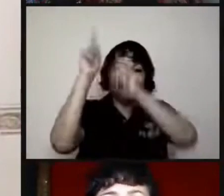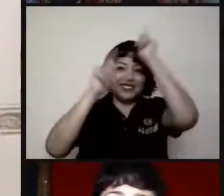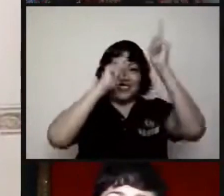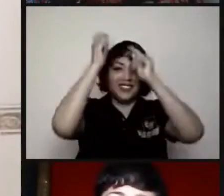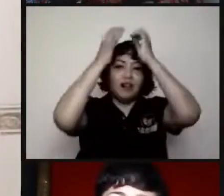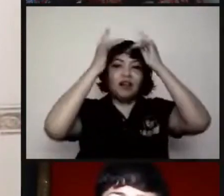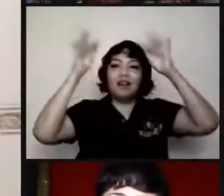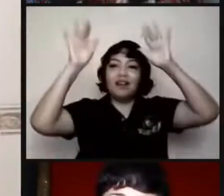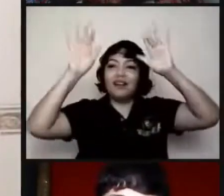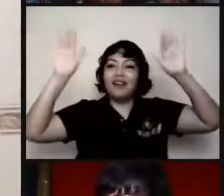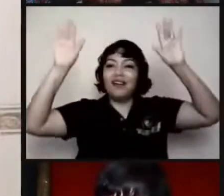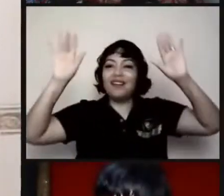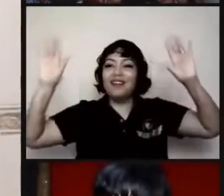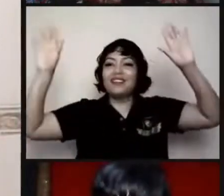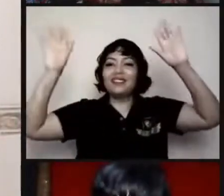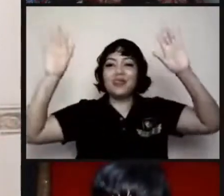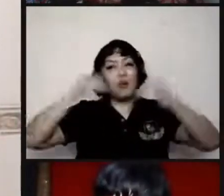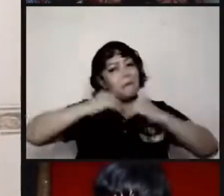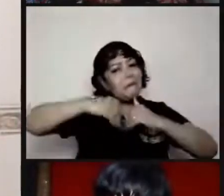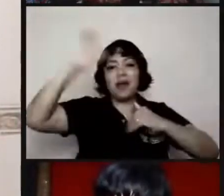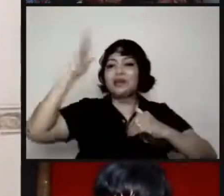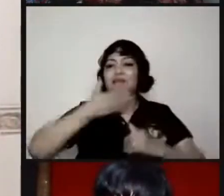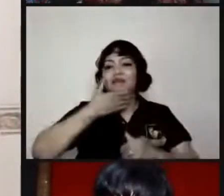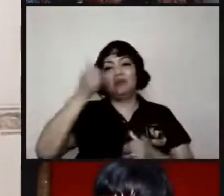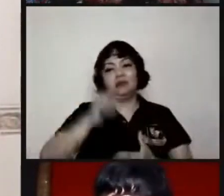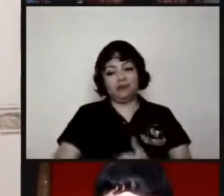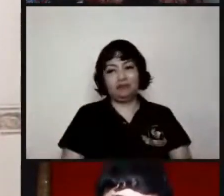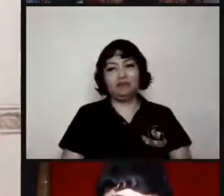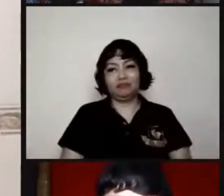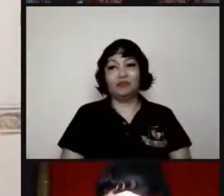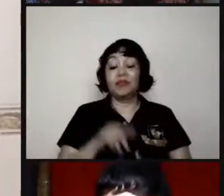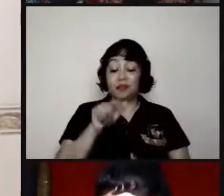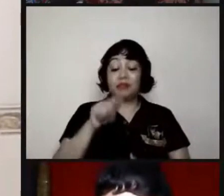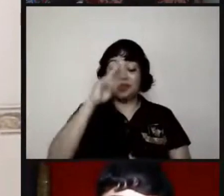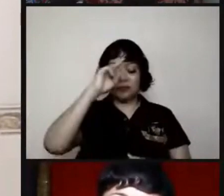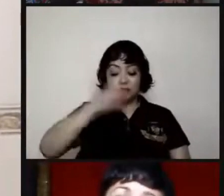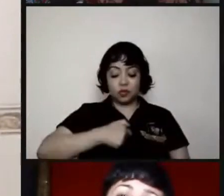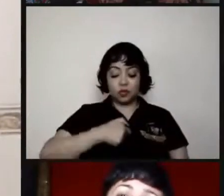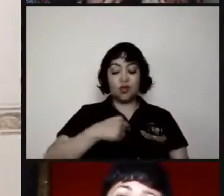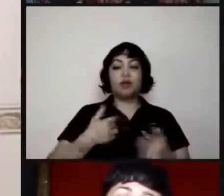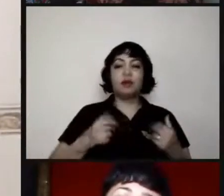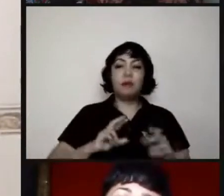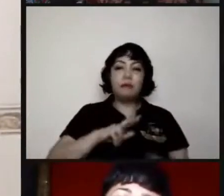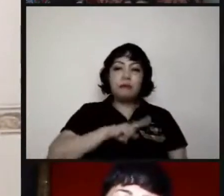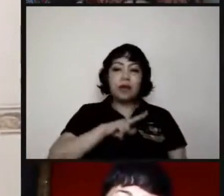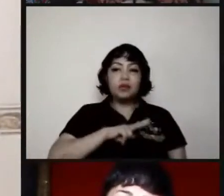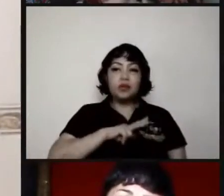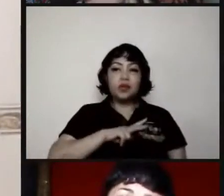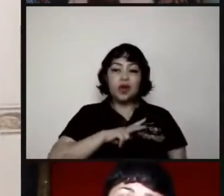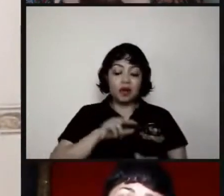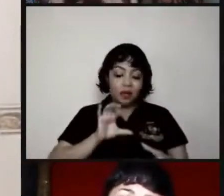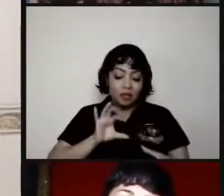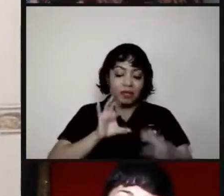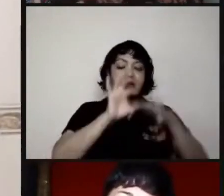mais, para você ser mais criativo, é partir mais da sua história pessoal, linkando a sua